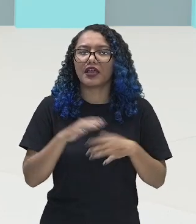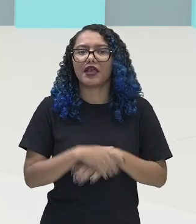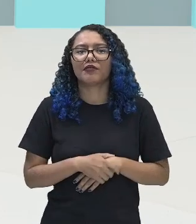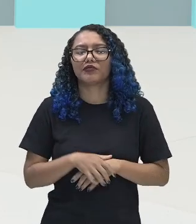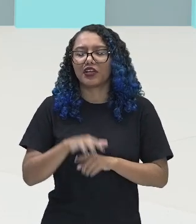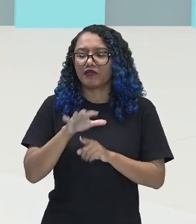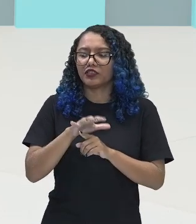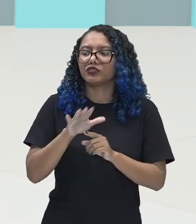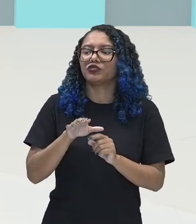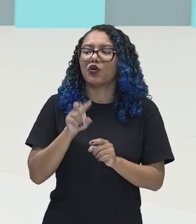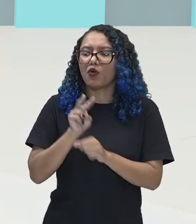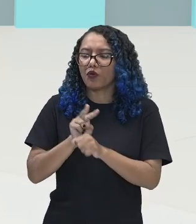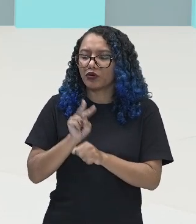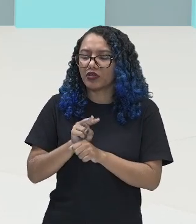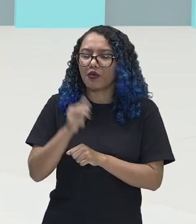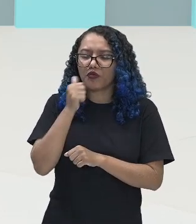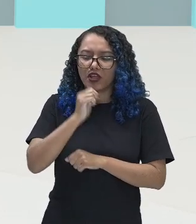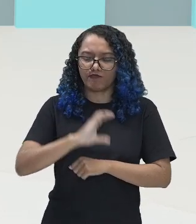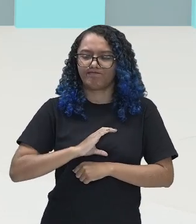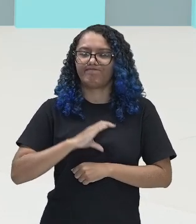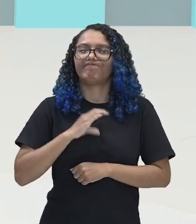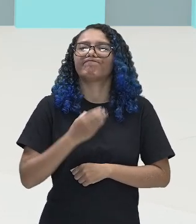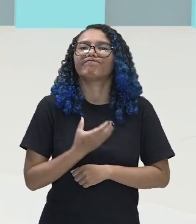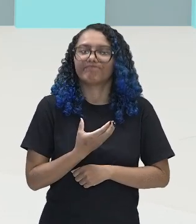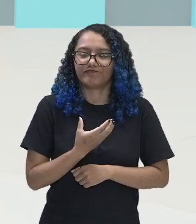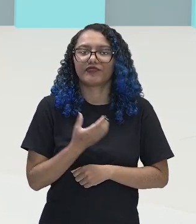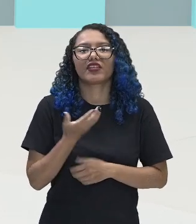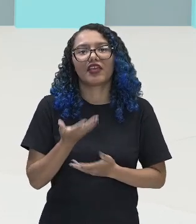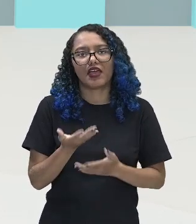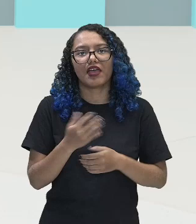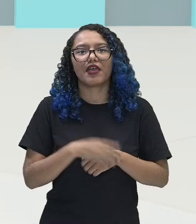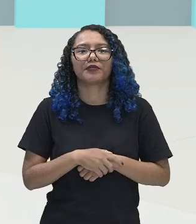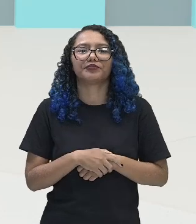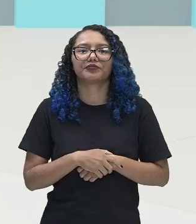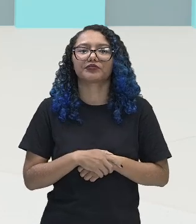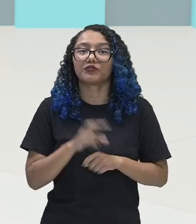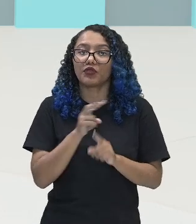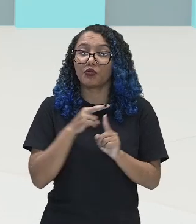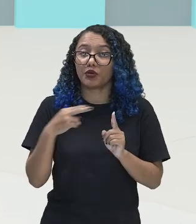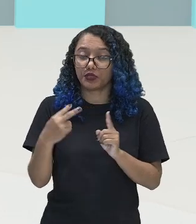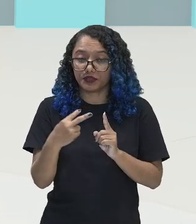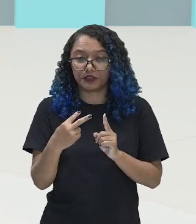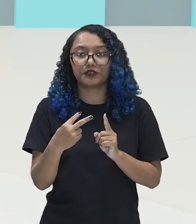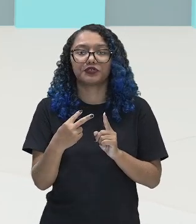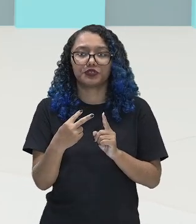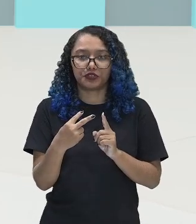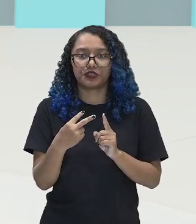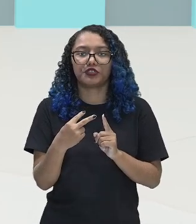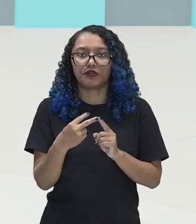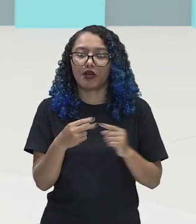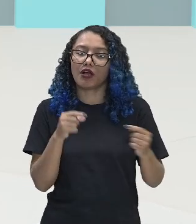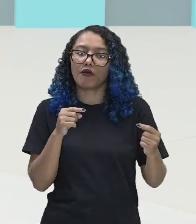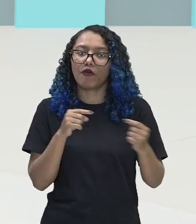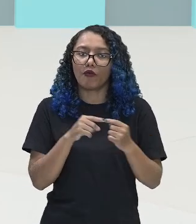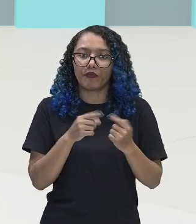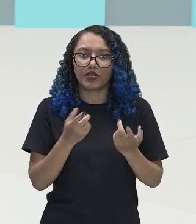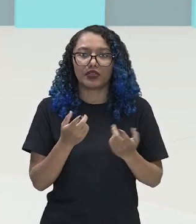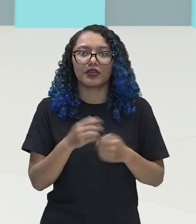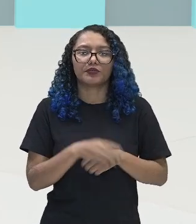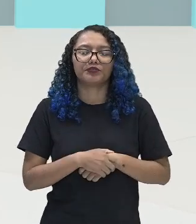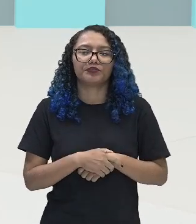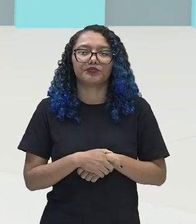mulher corajosa. Pelo menos é essa ideia que nós temos quando ela fala minha mãe decidiu me criar mulher, não